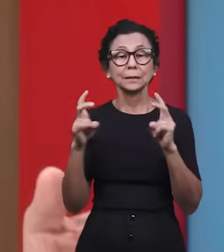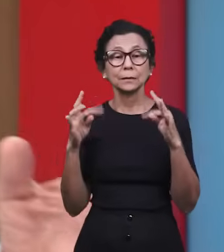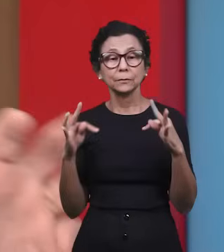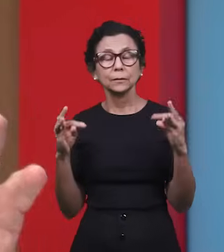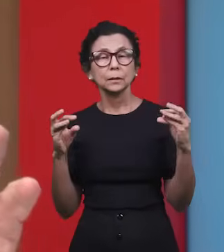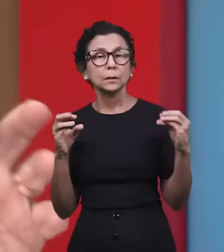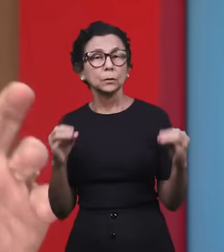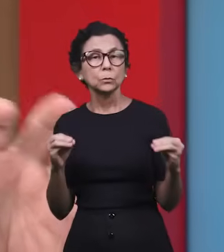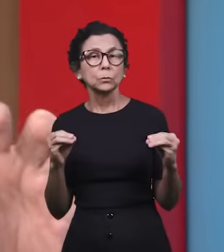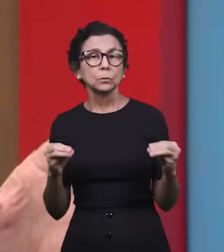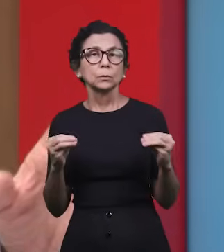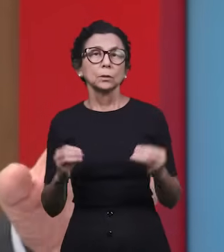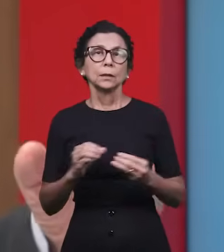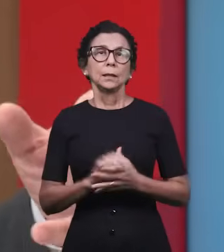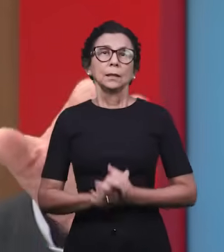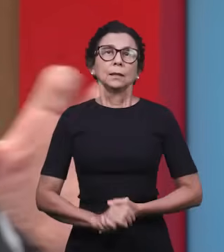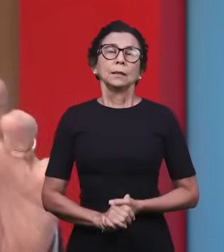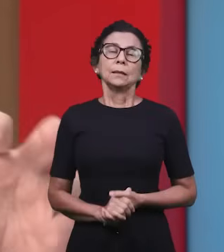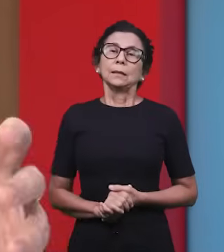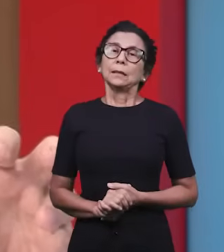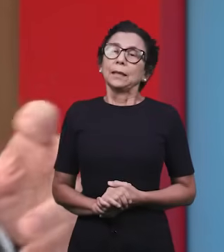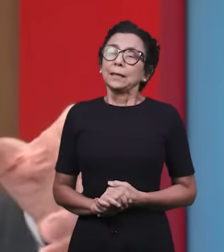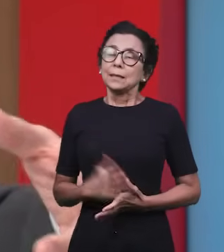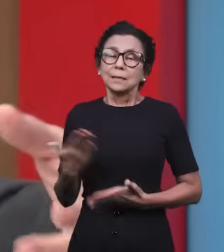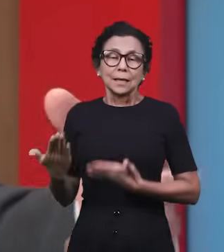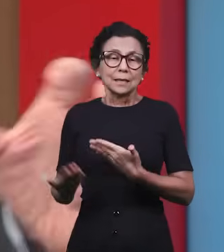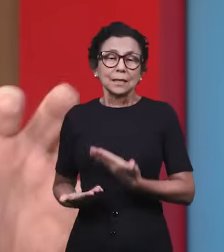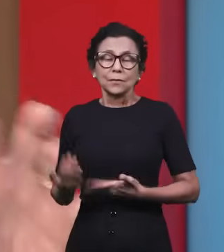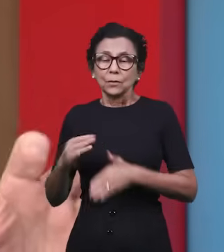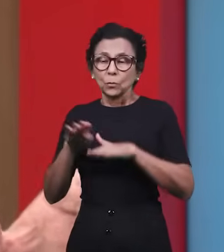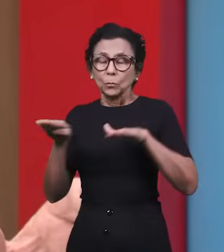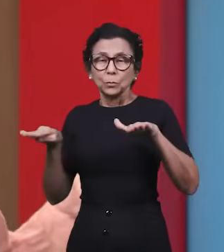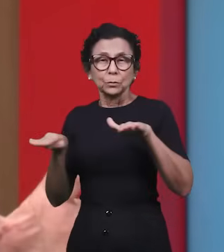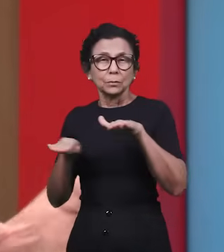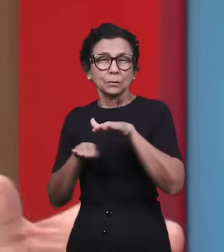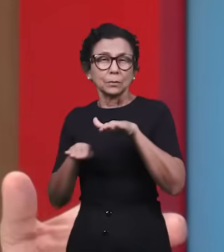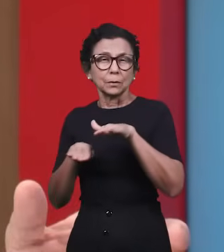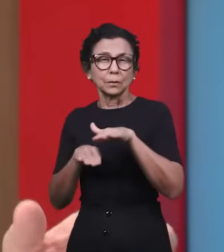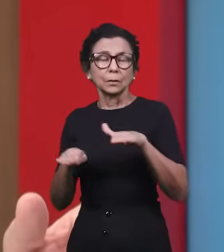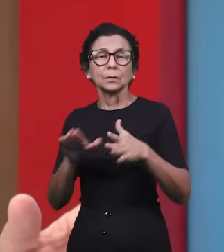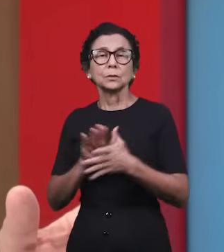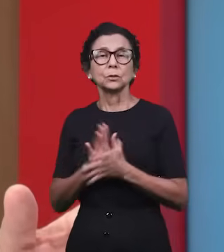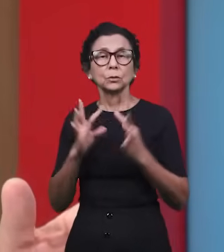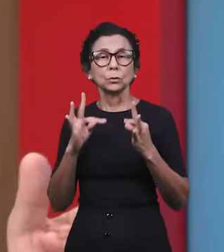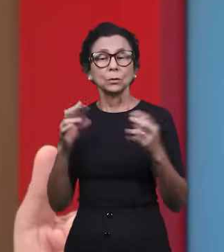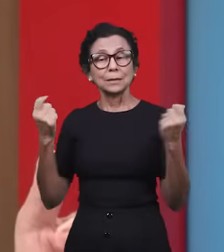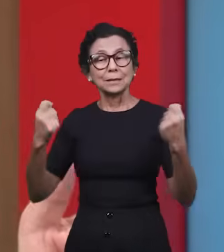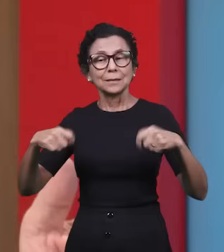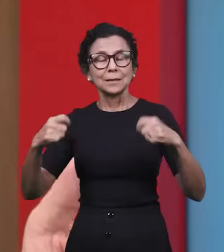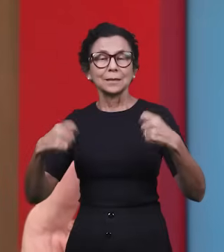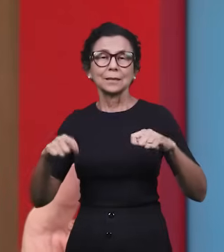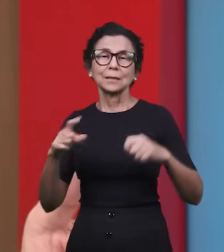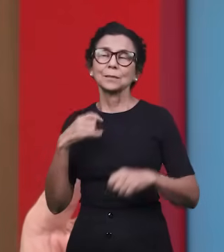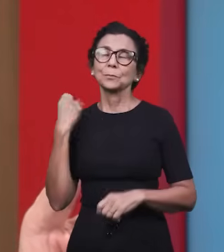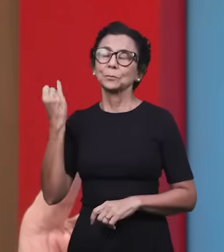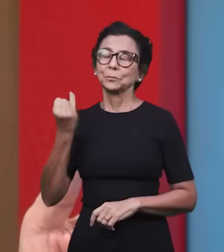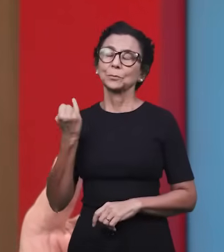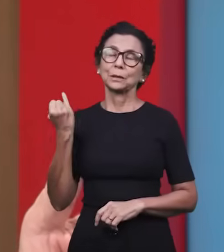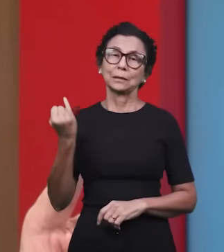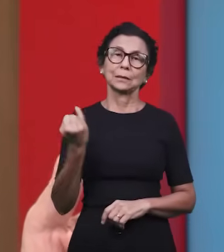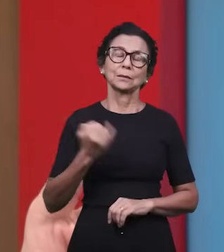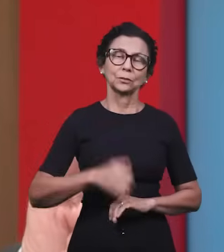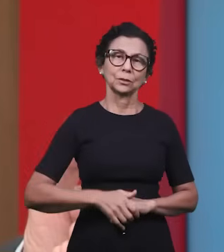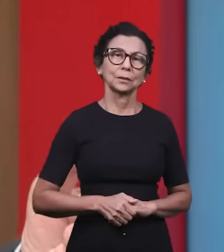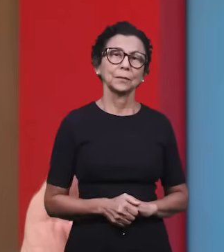cuidados necessários. Isso é servir no pó, no dia a dia ali da necessidade. Isso é muito importante. Por